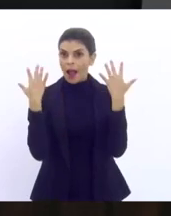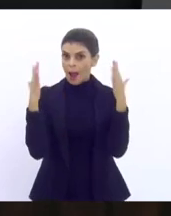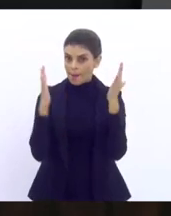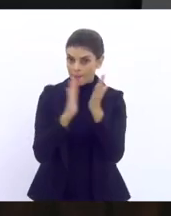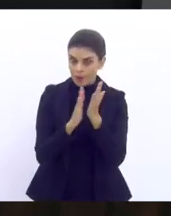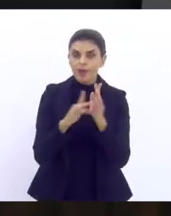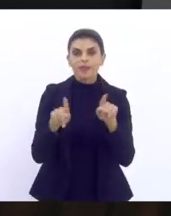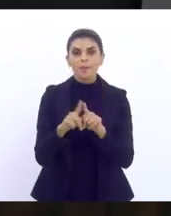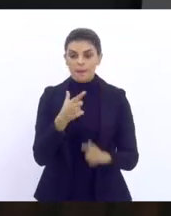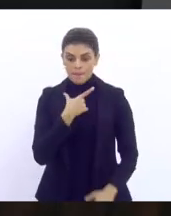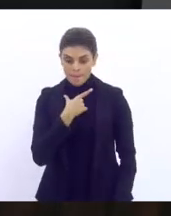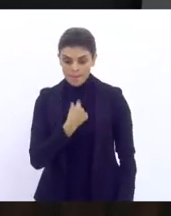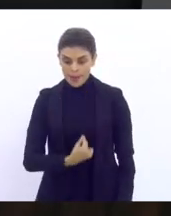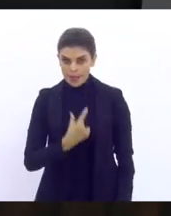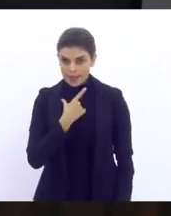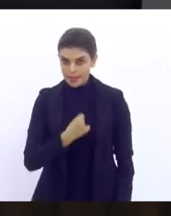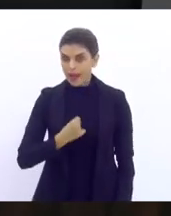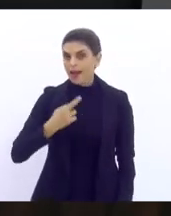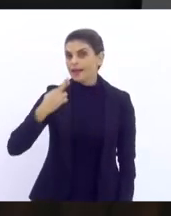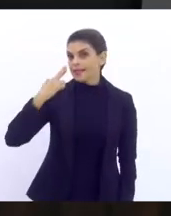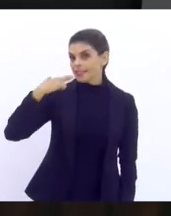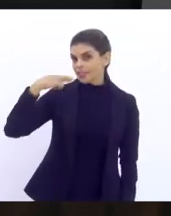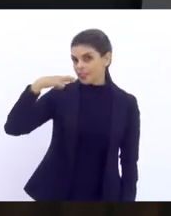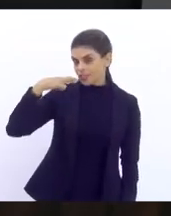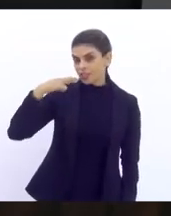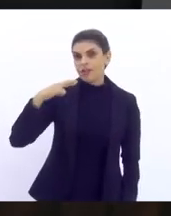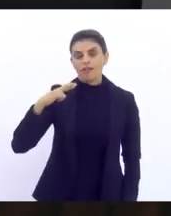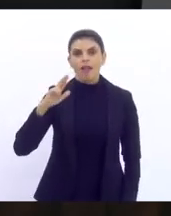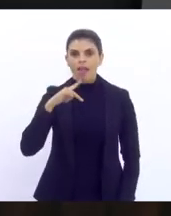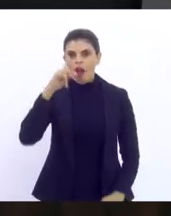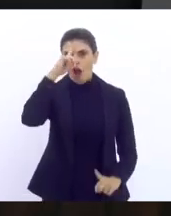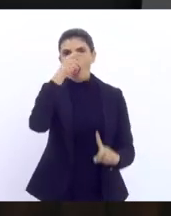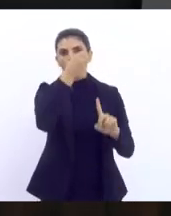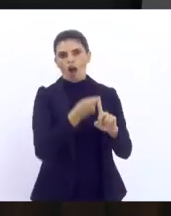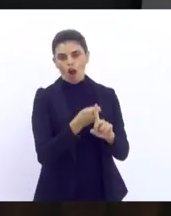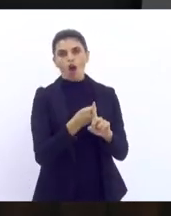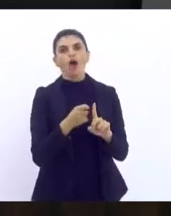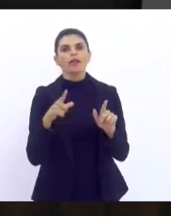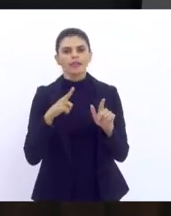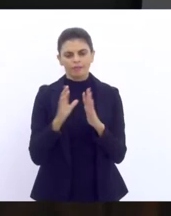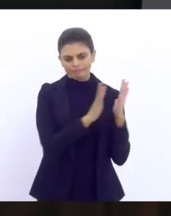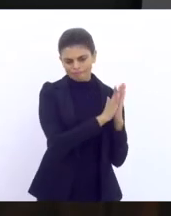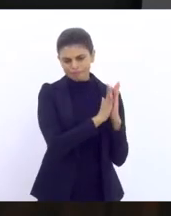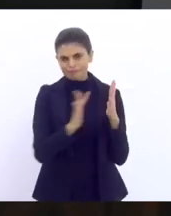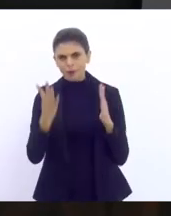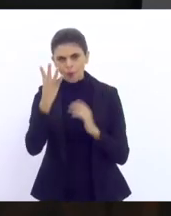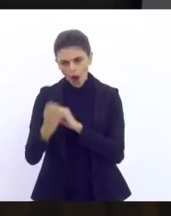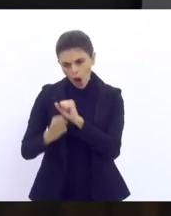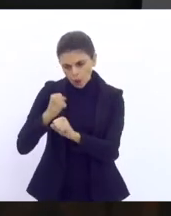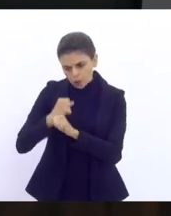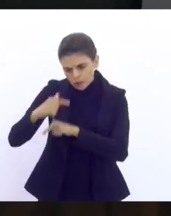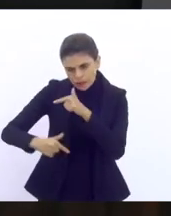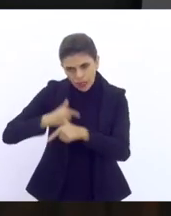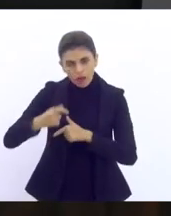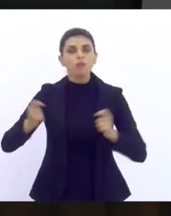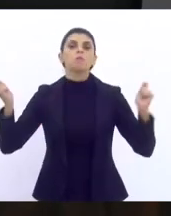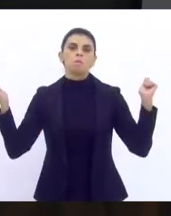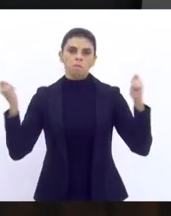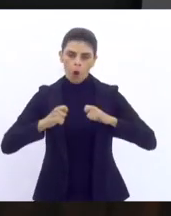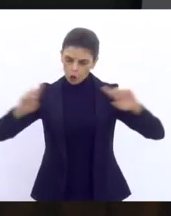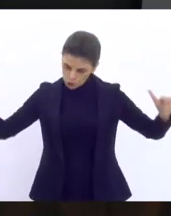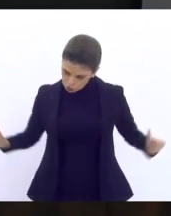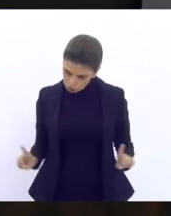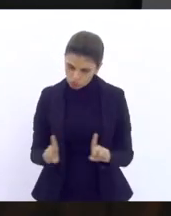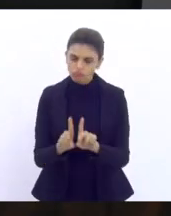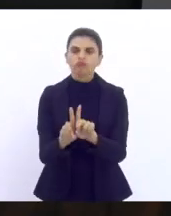maiores honrarias desta casa. E nós temos, através do nosso mandato, mostrado que podemos sim, juntos,